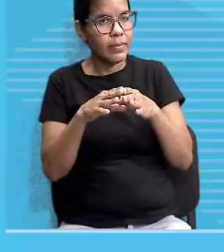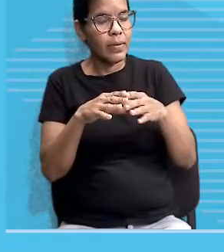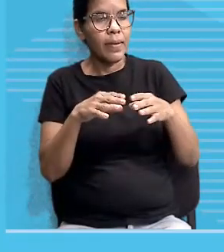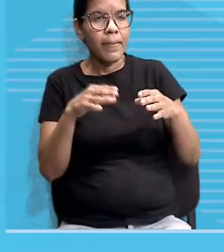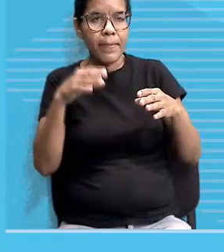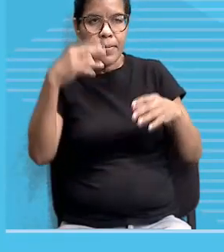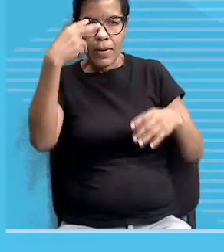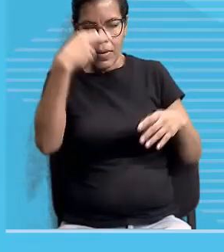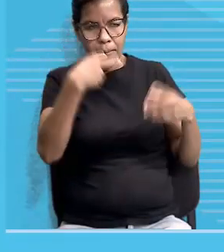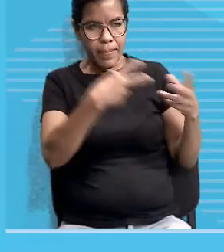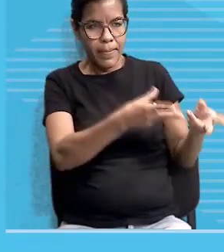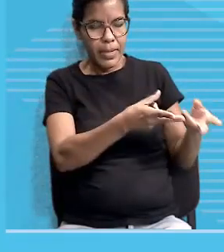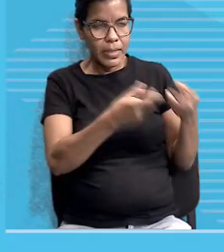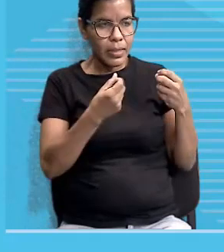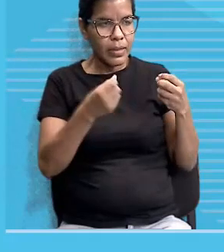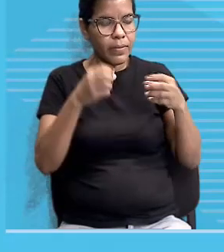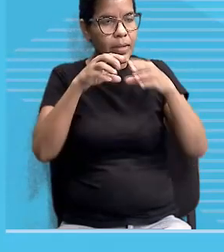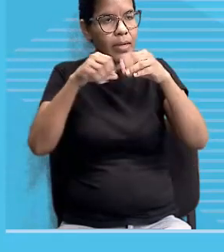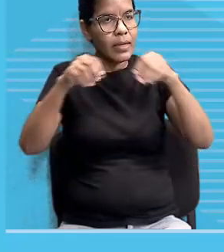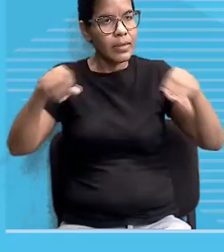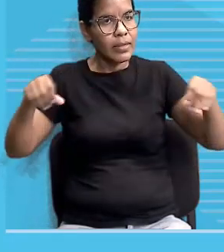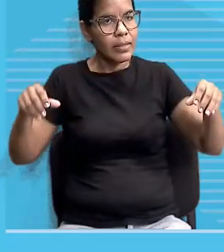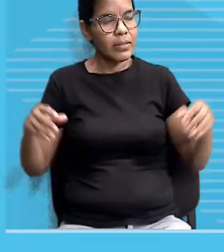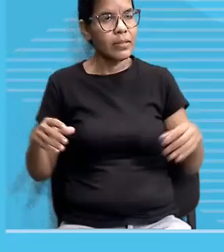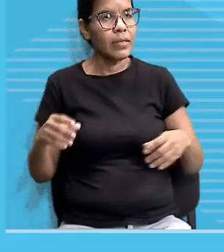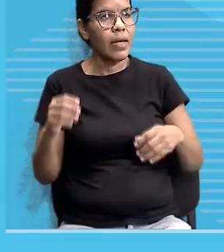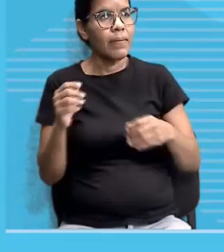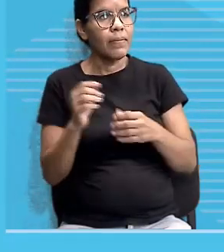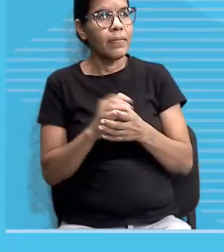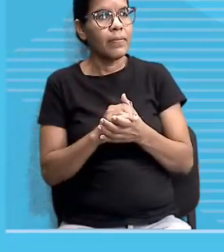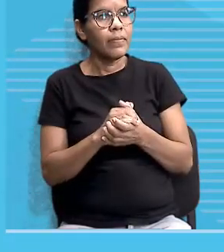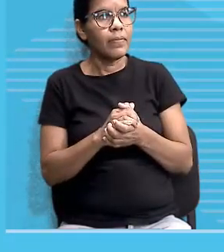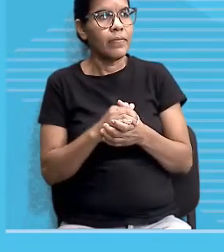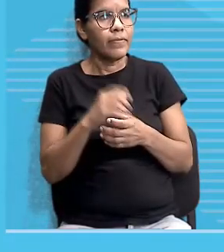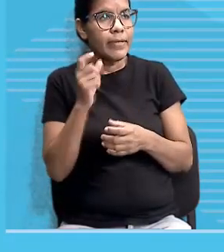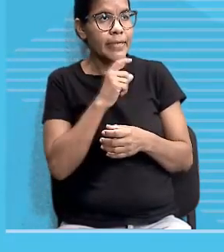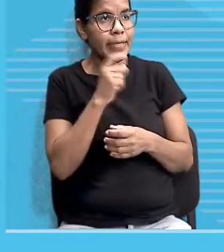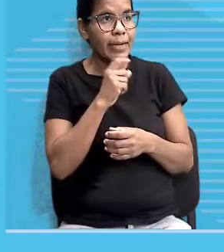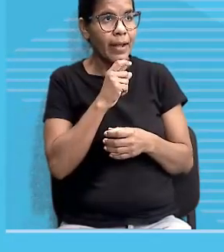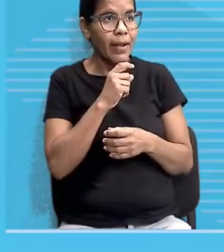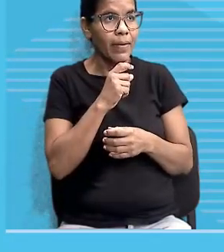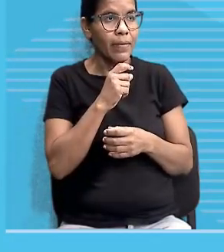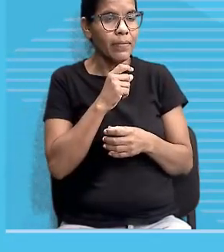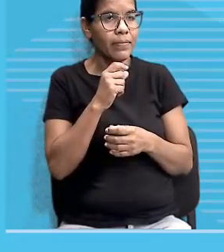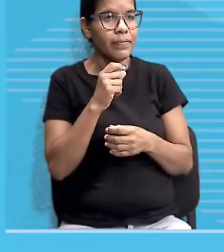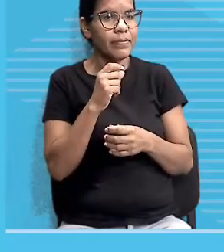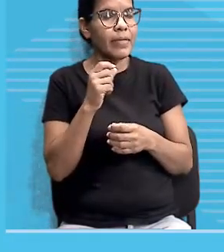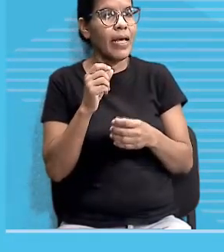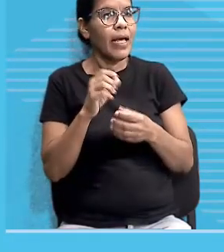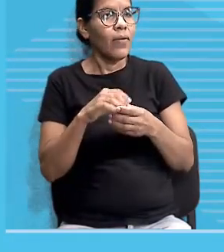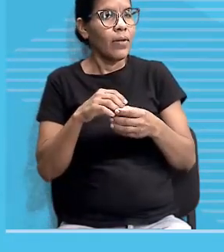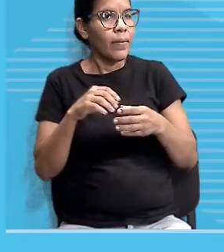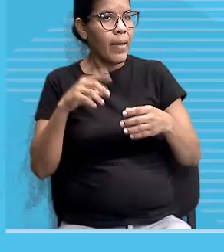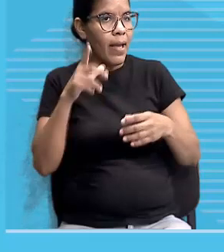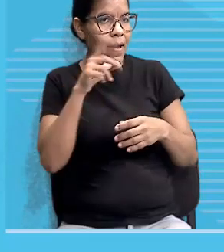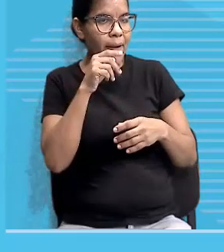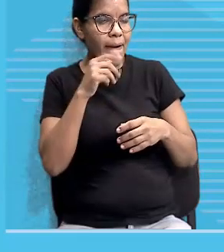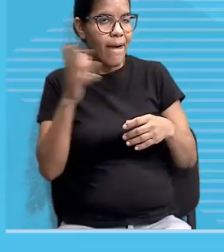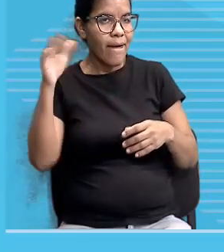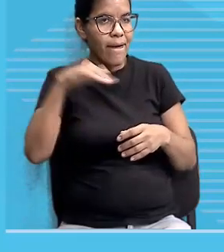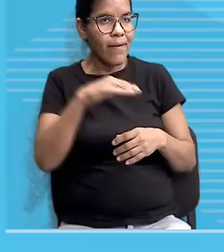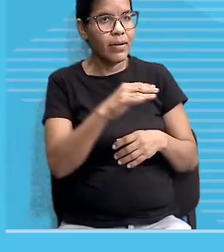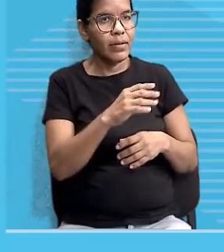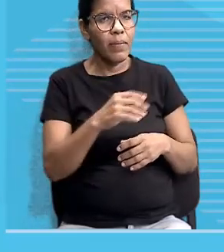observa que a areia da praia já está fria EA água do